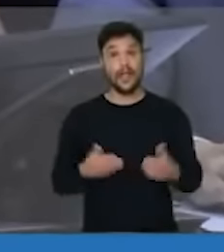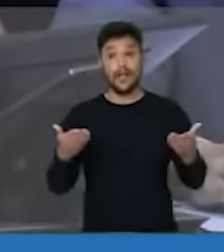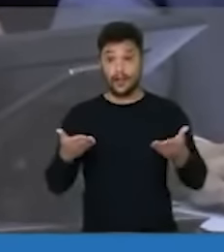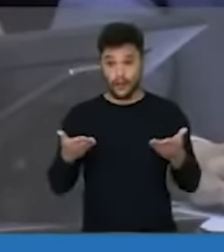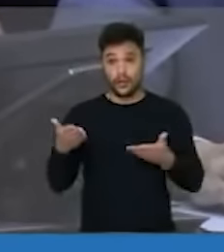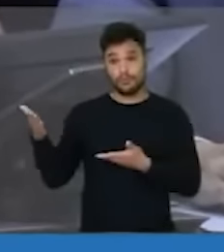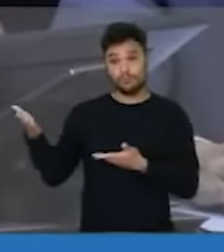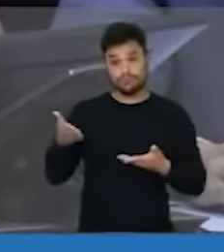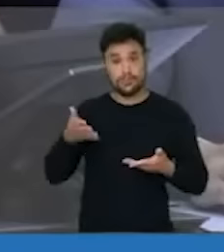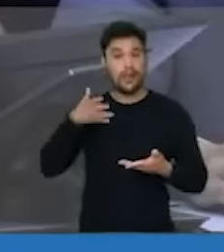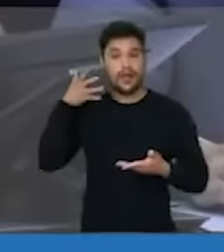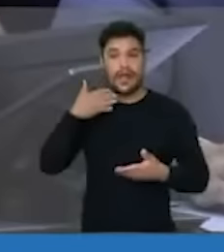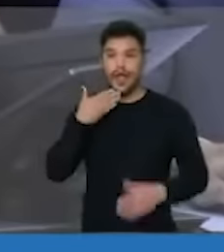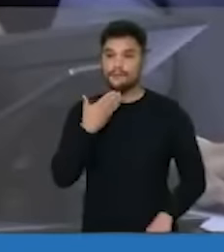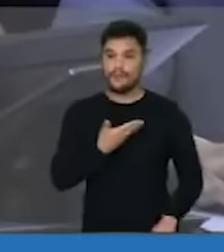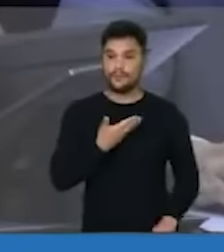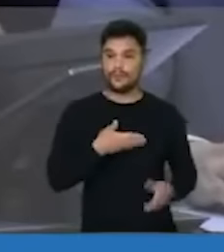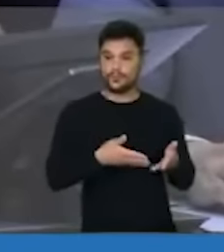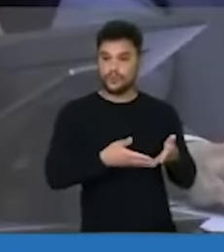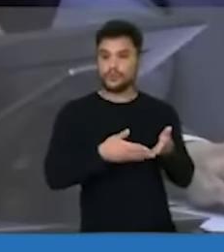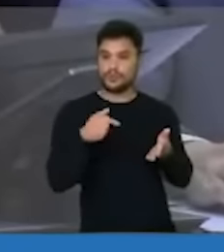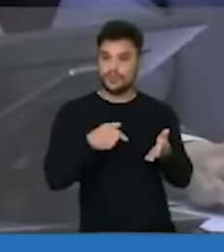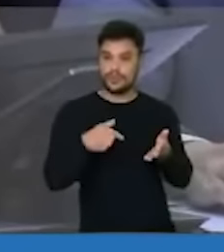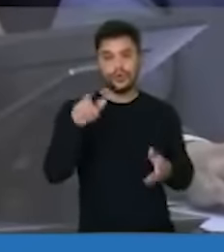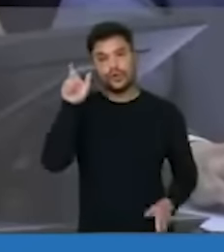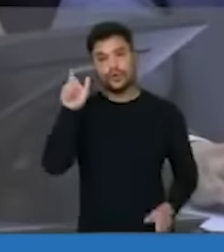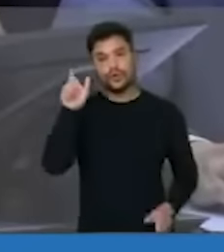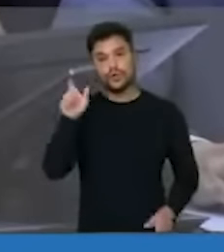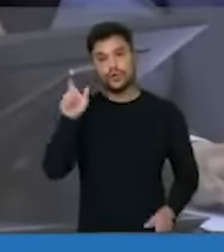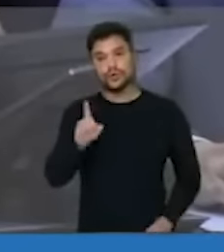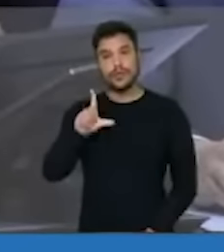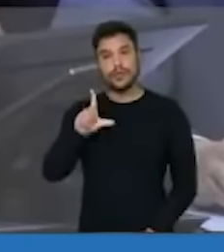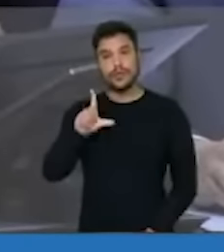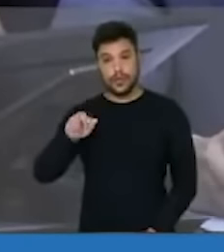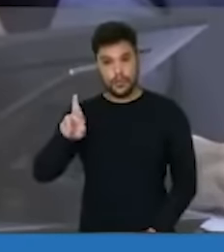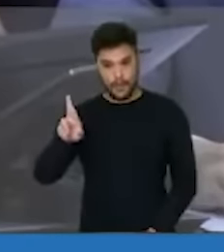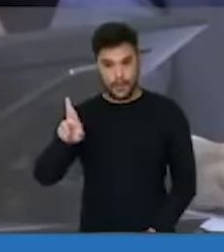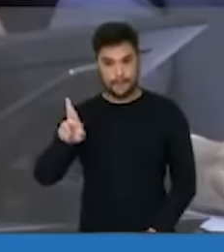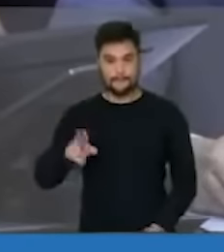encaminhar a favor do requerimento, deputado Omar Nascimento.